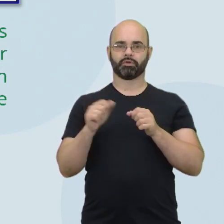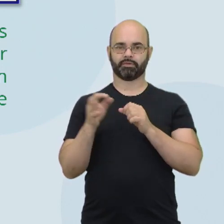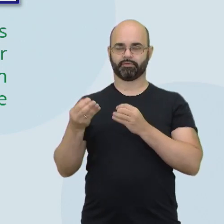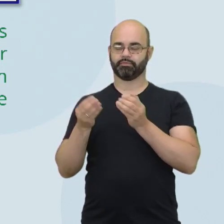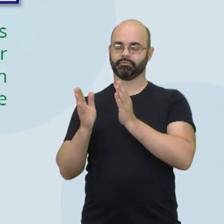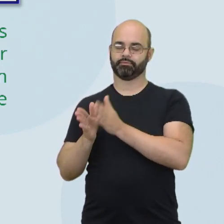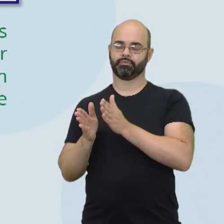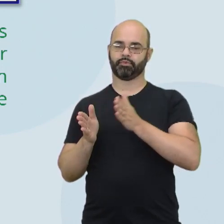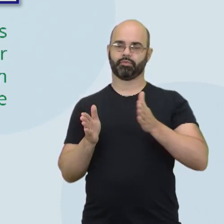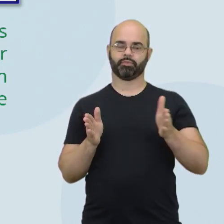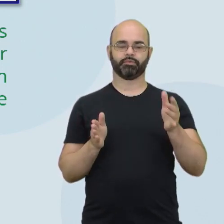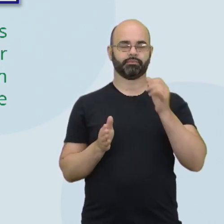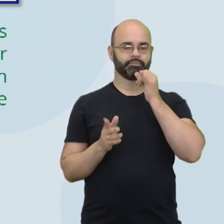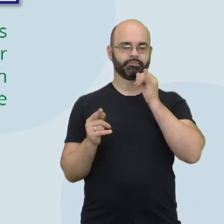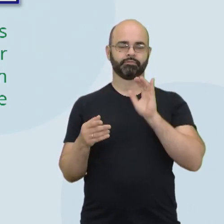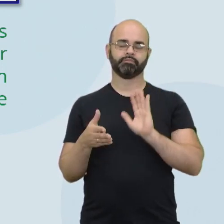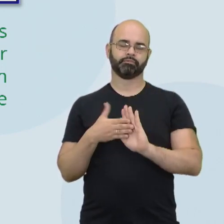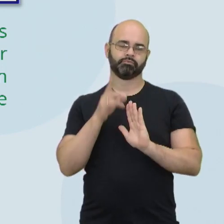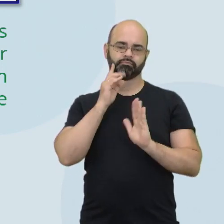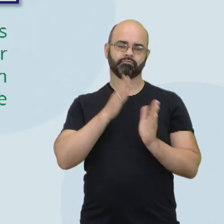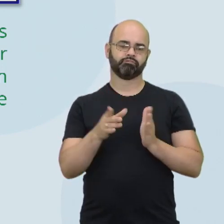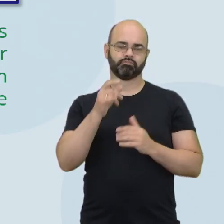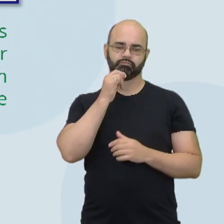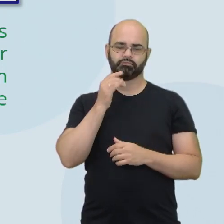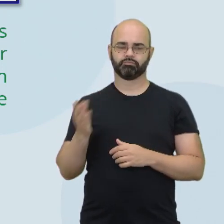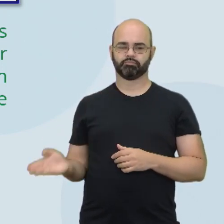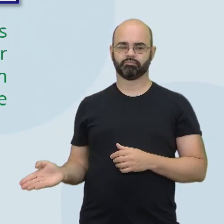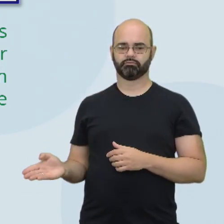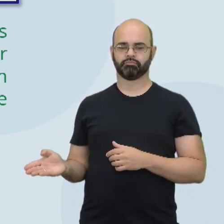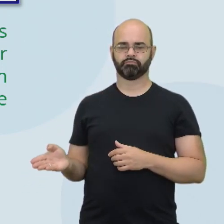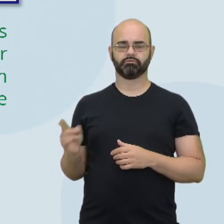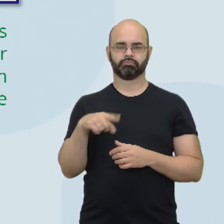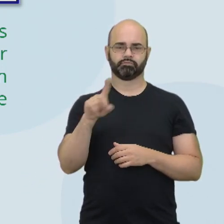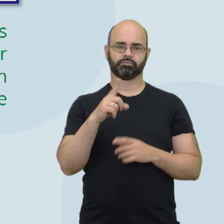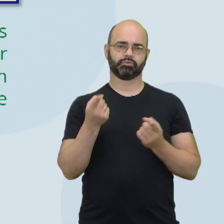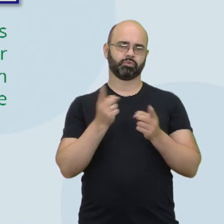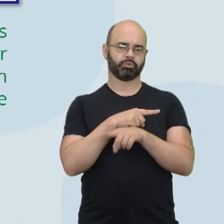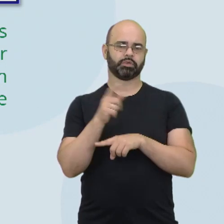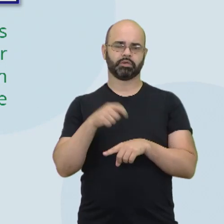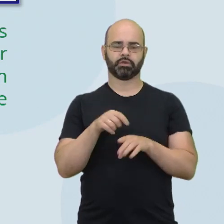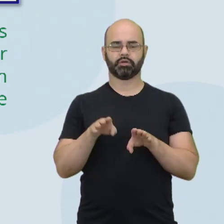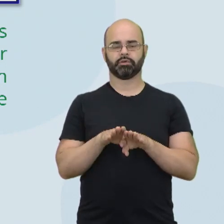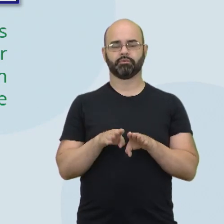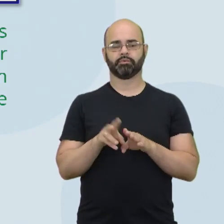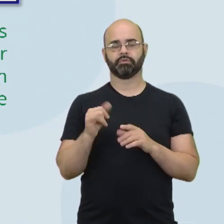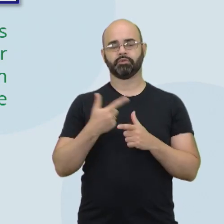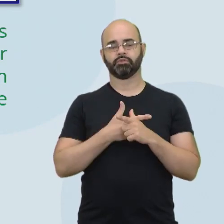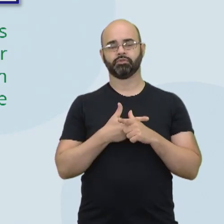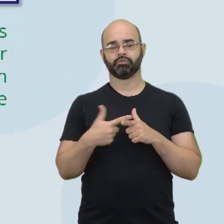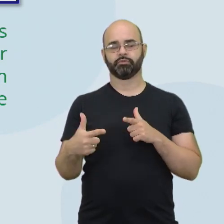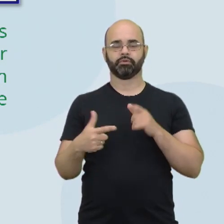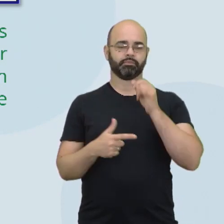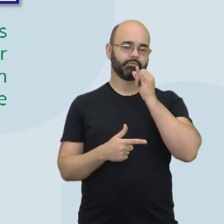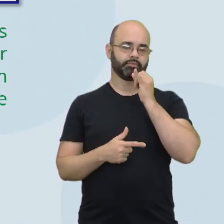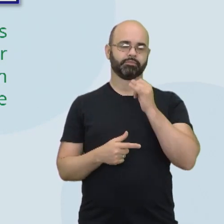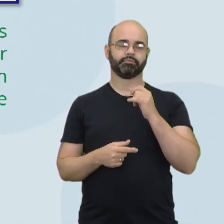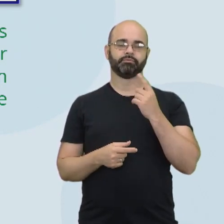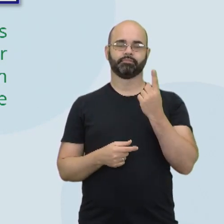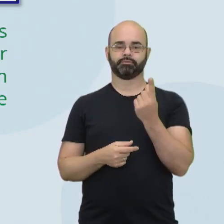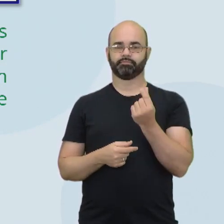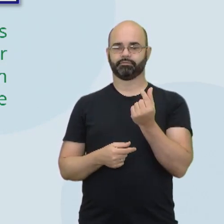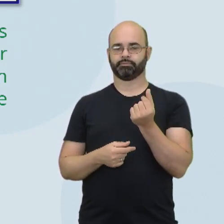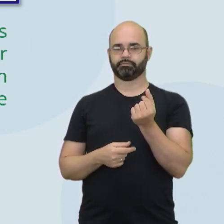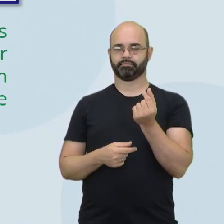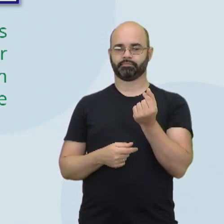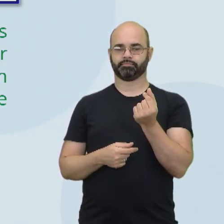bom? Então, aqui tem uma proposta de uma ordem, mas vocês poderiam ter feito o contrário, tá? Sim. Então, dividindo aqui, ó, a gente colocando o preço,